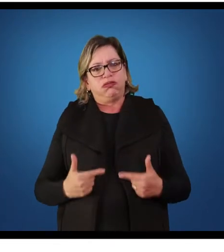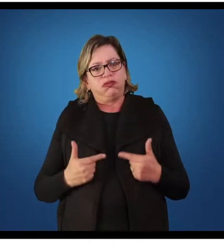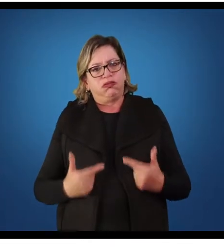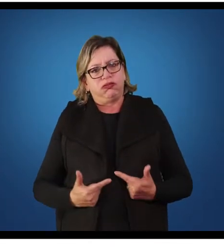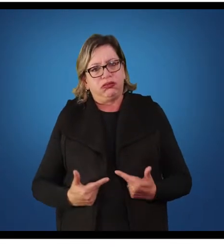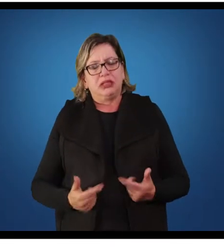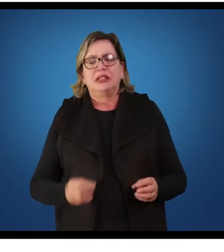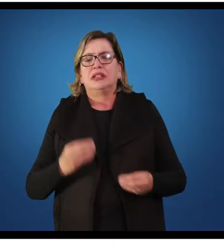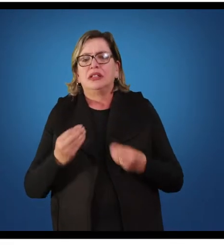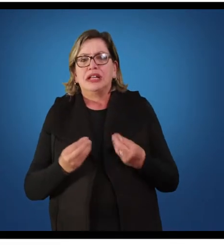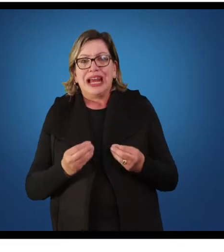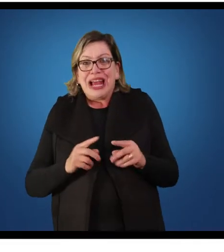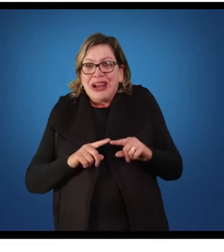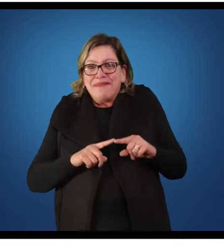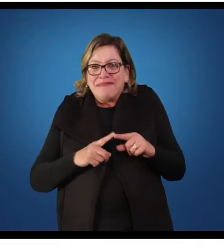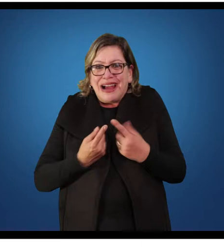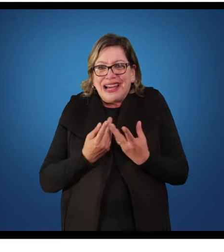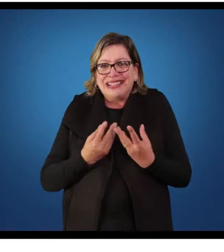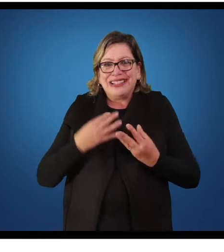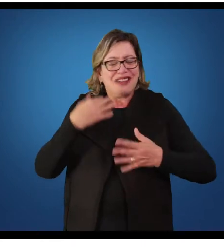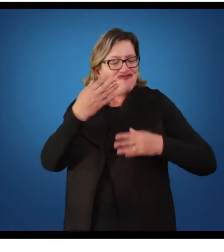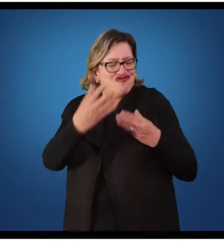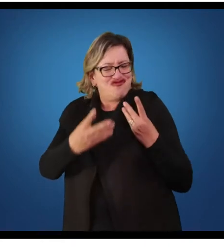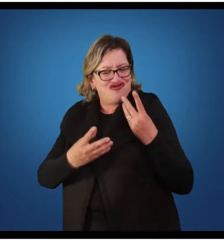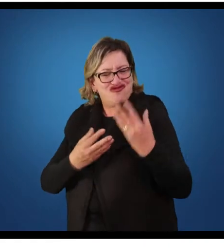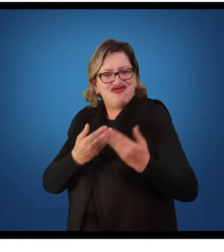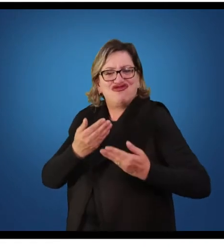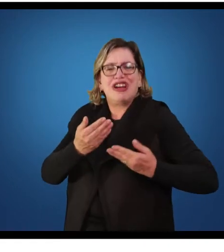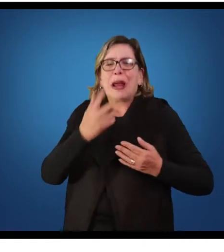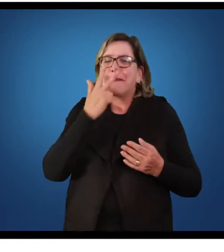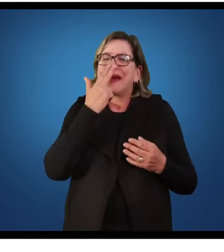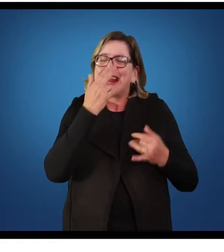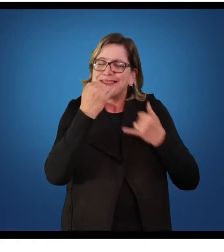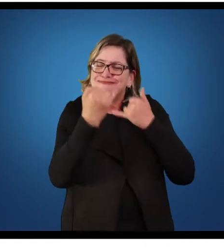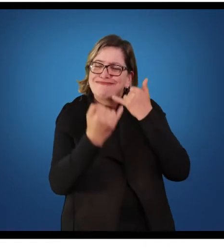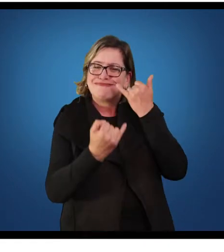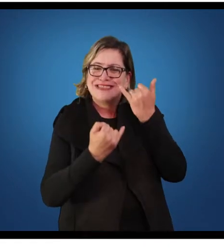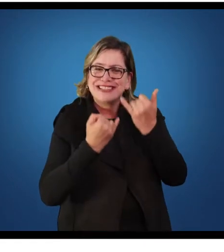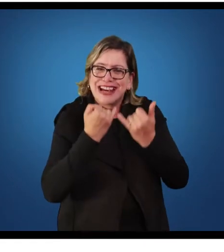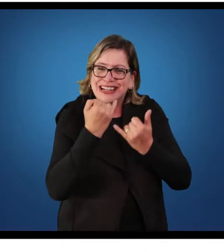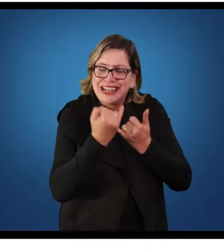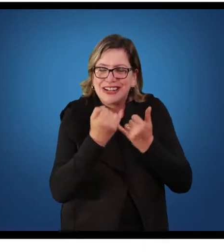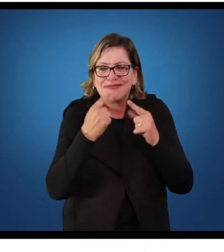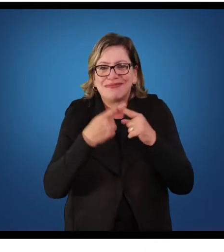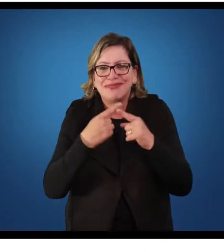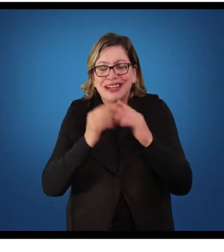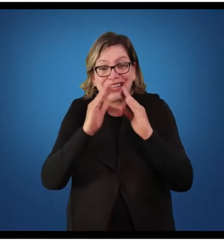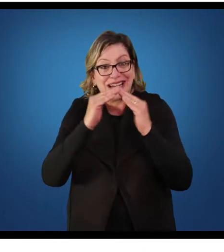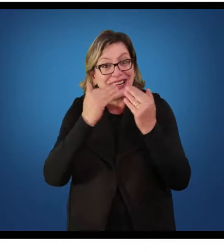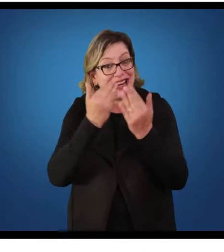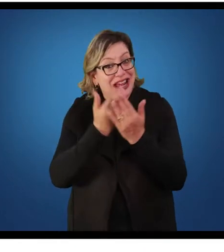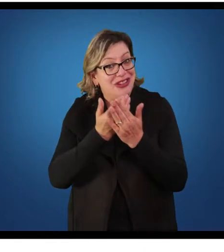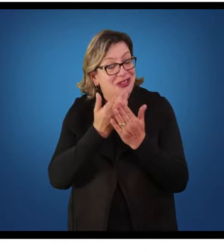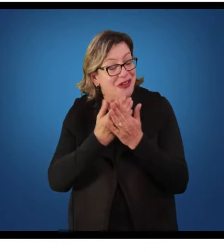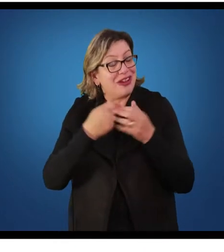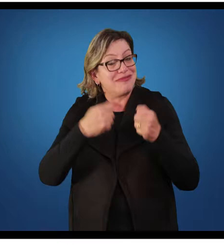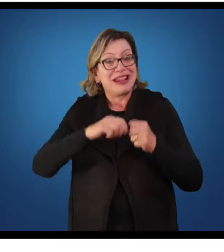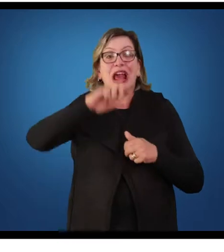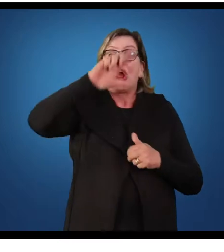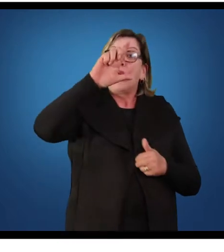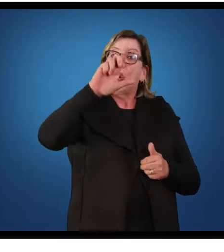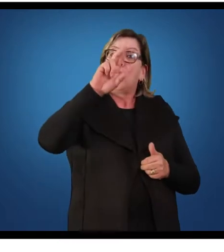ficar? Né? Então, na escola você tem que, quanto mais você proporcionar a